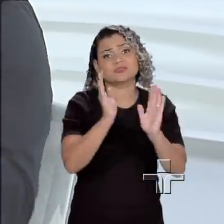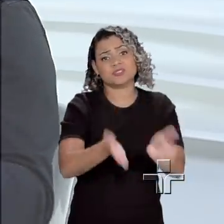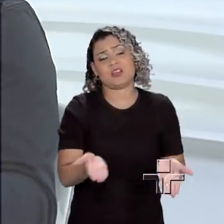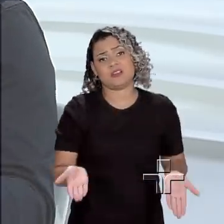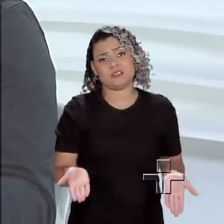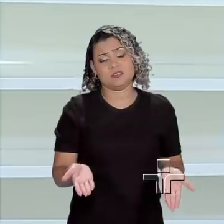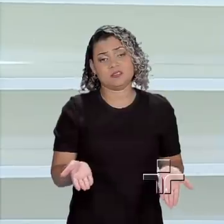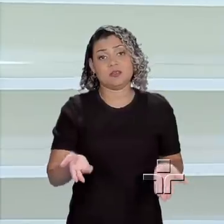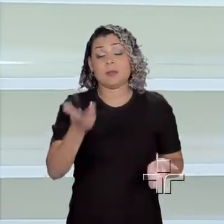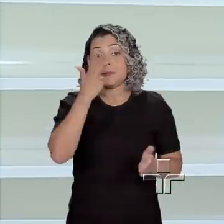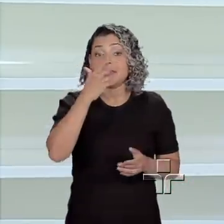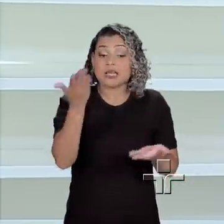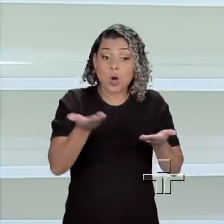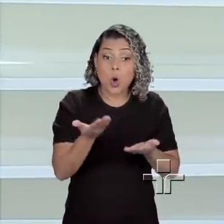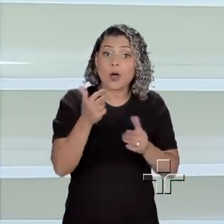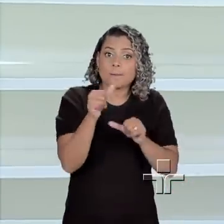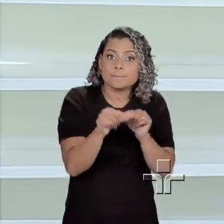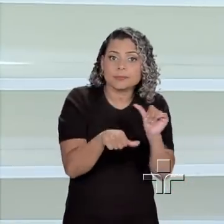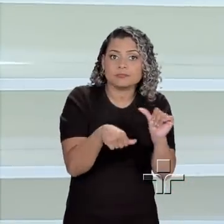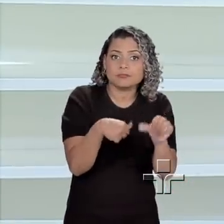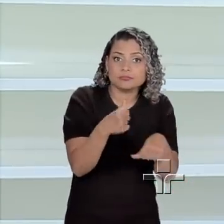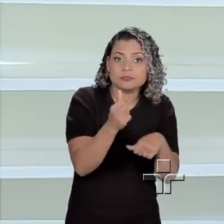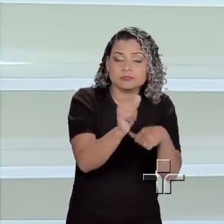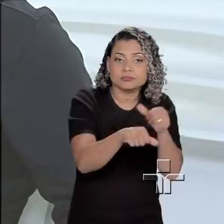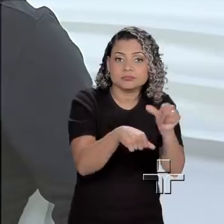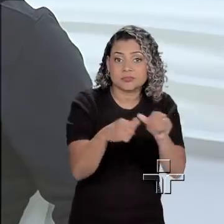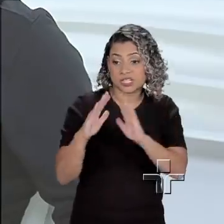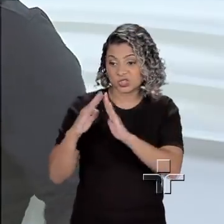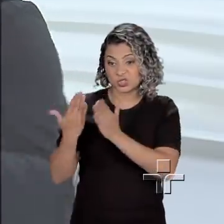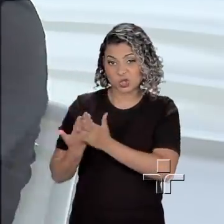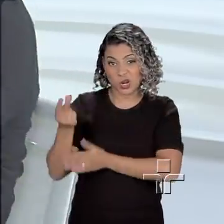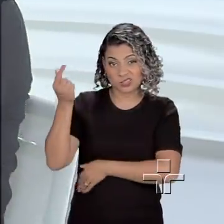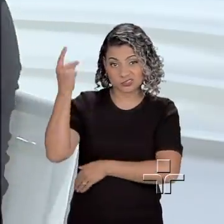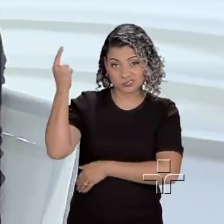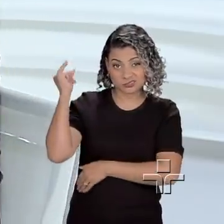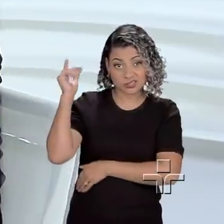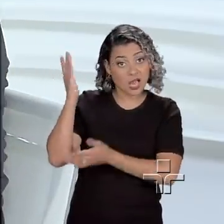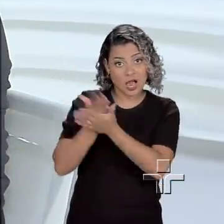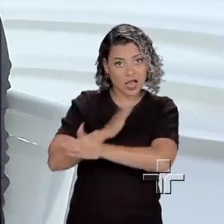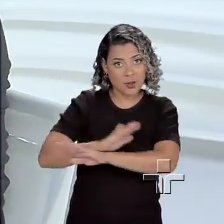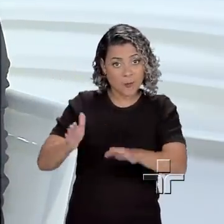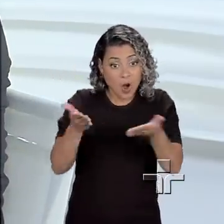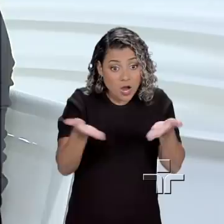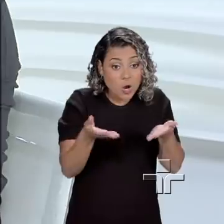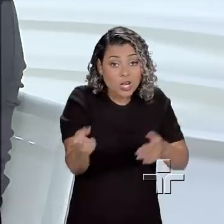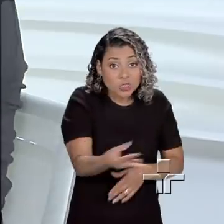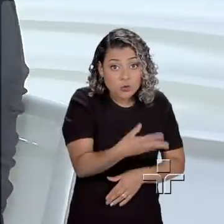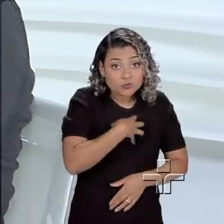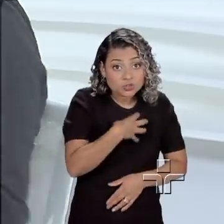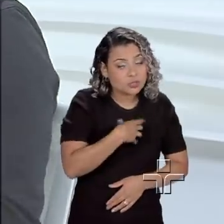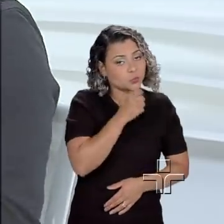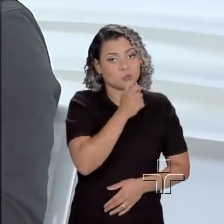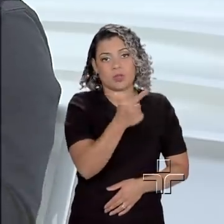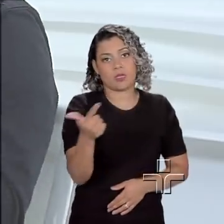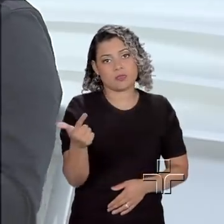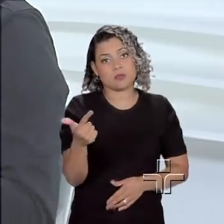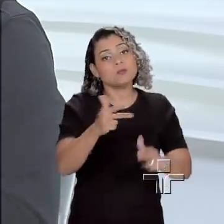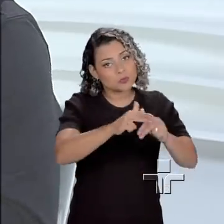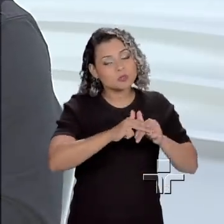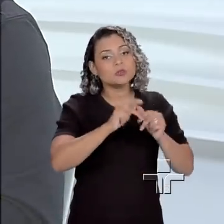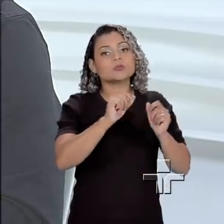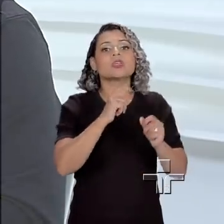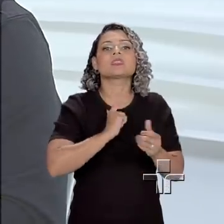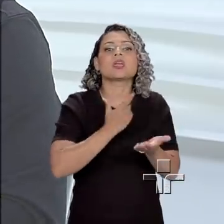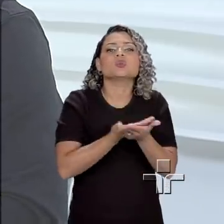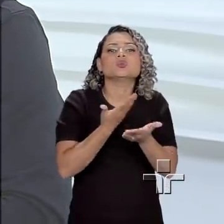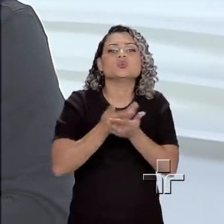como tantos modelos estão em transição, a sala de aula velha acabou e não há nenhuma sala de aula nova. O que leva, por exemplo, tem um estudo que foi